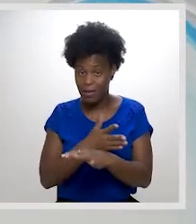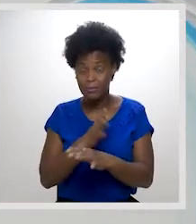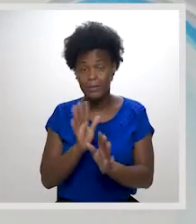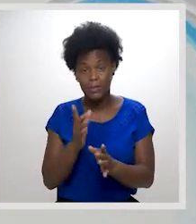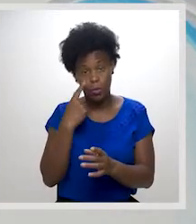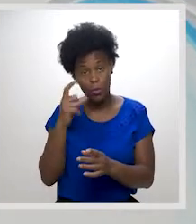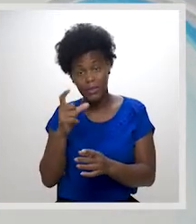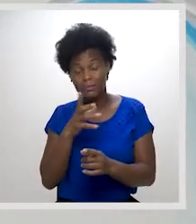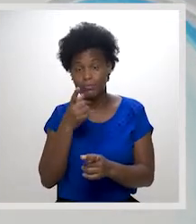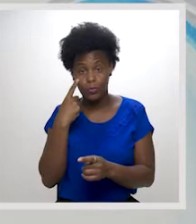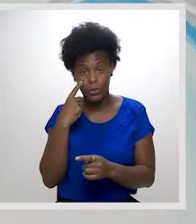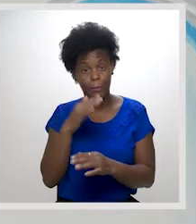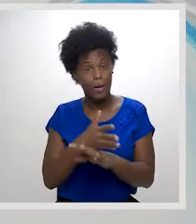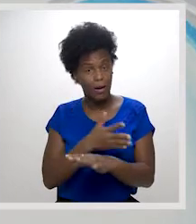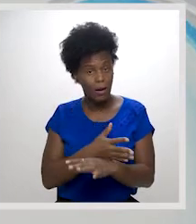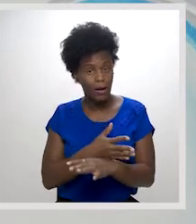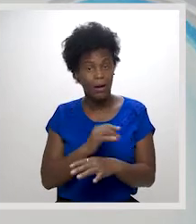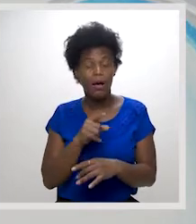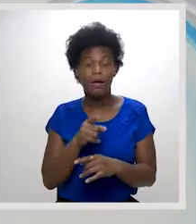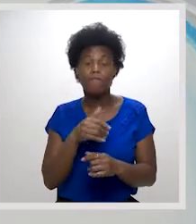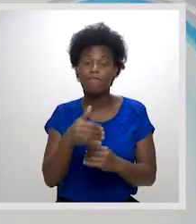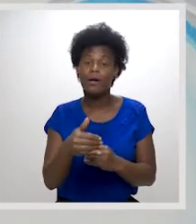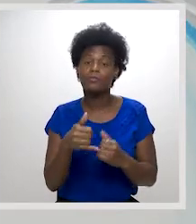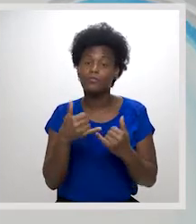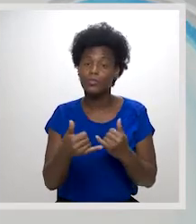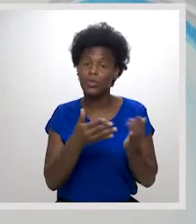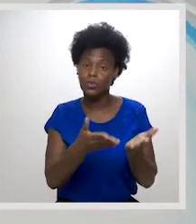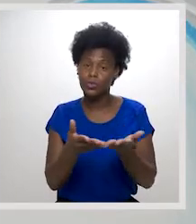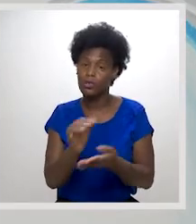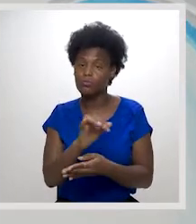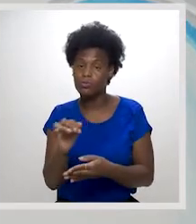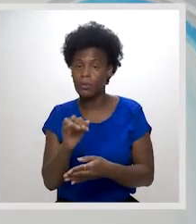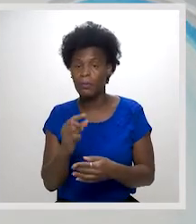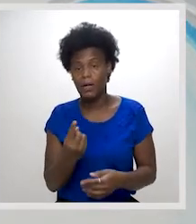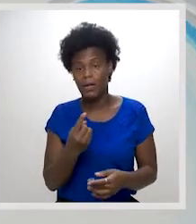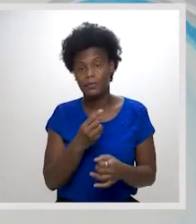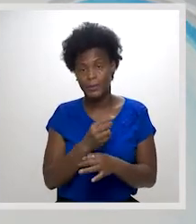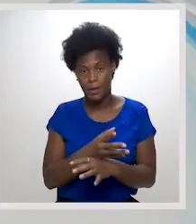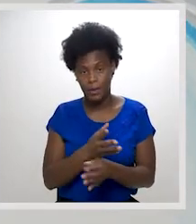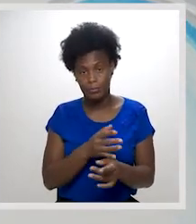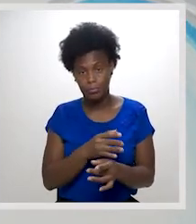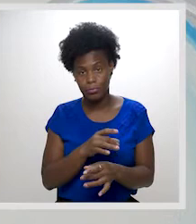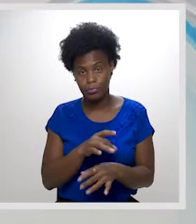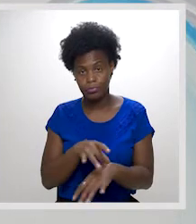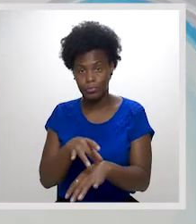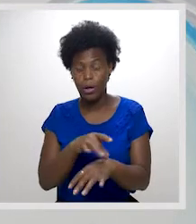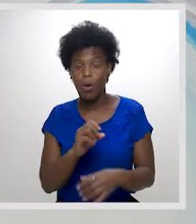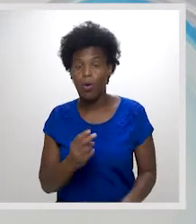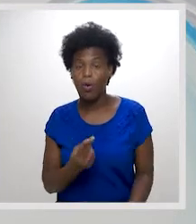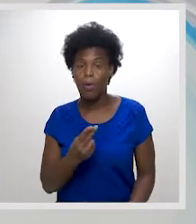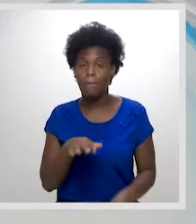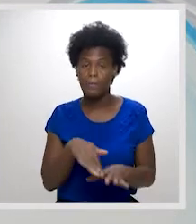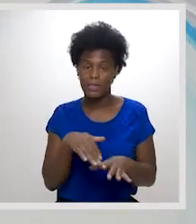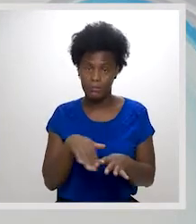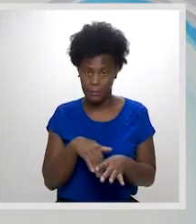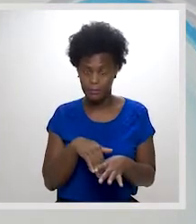conhecerem esses conceitos, porque esses conceitos é que vos ajudará a seguir ou então